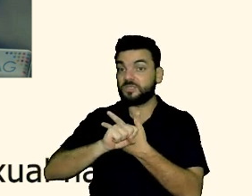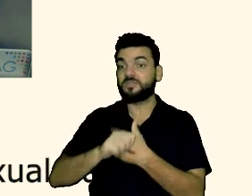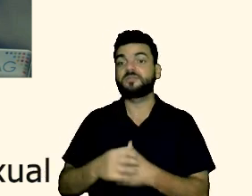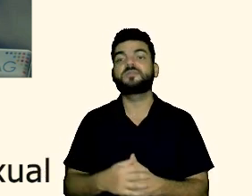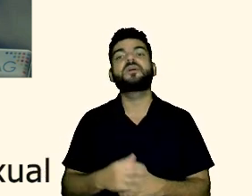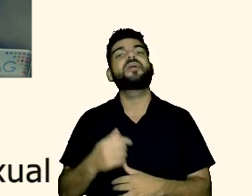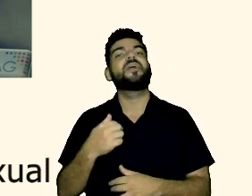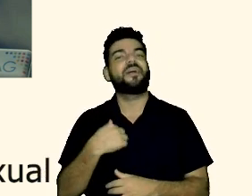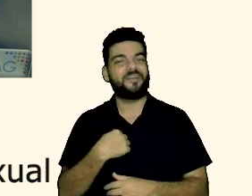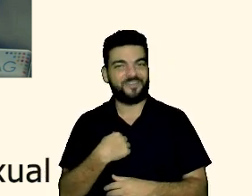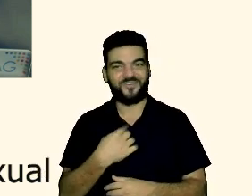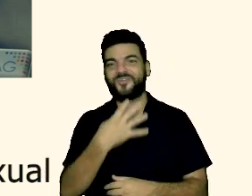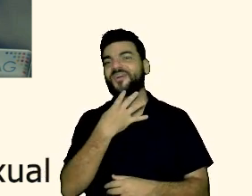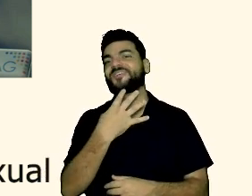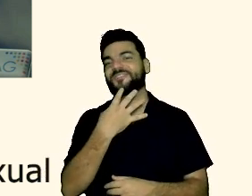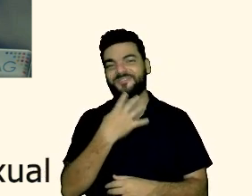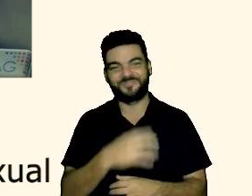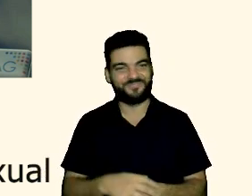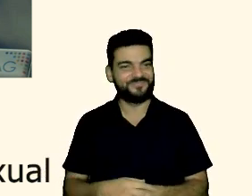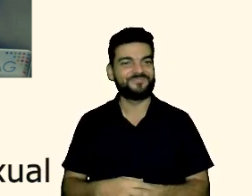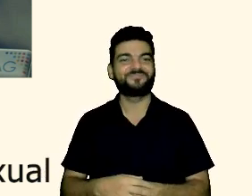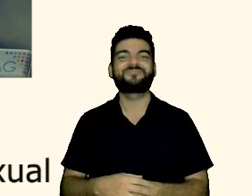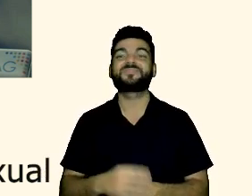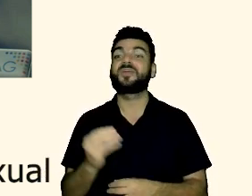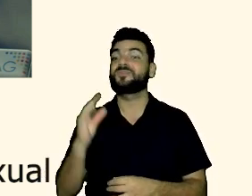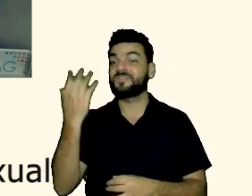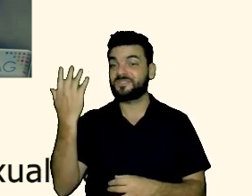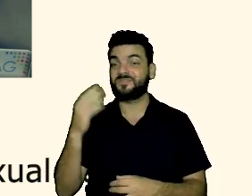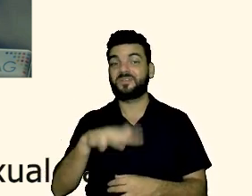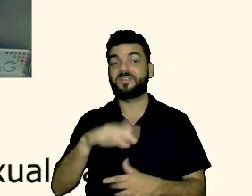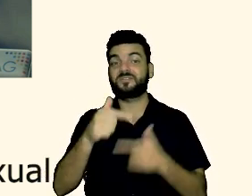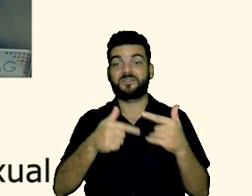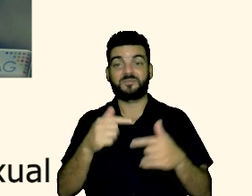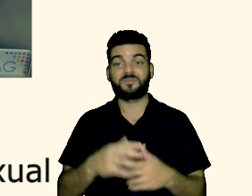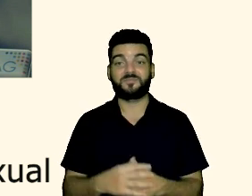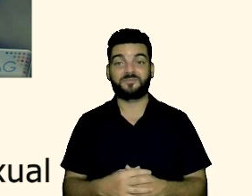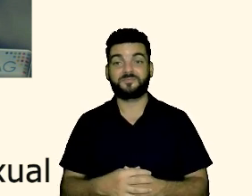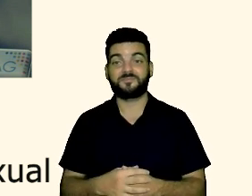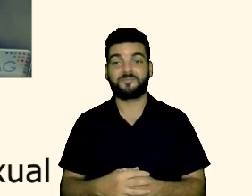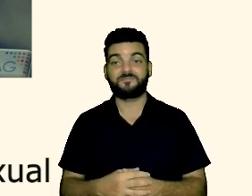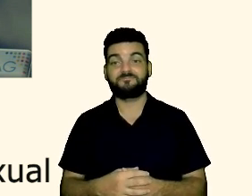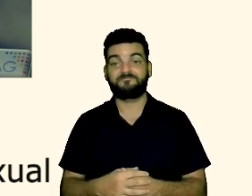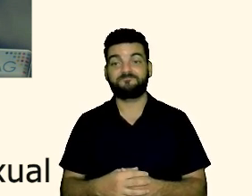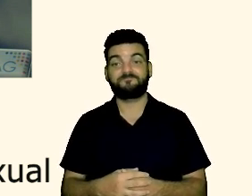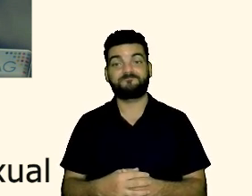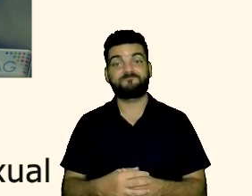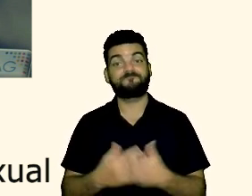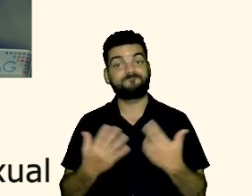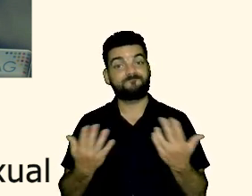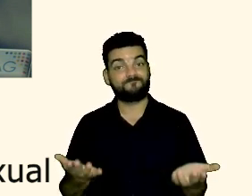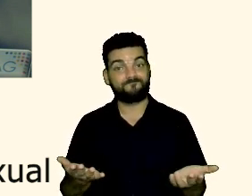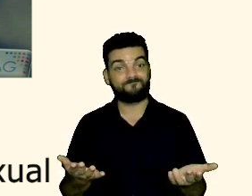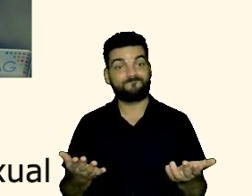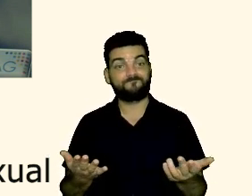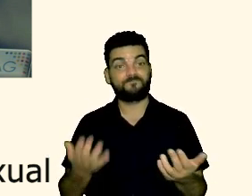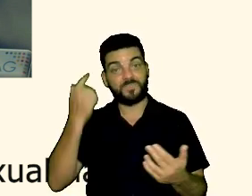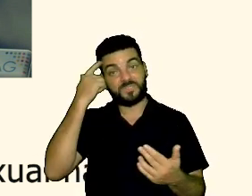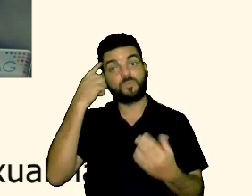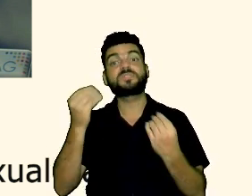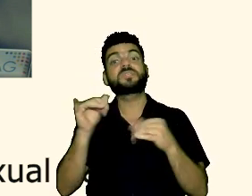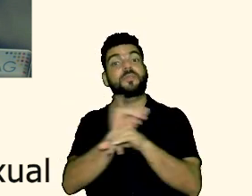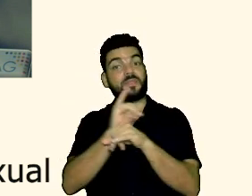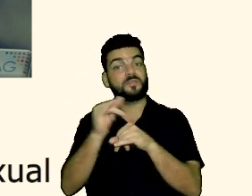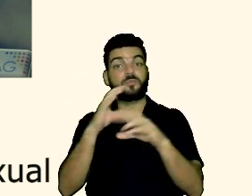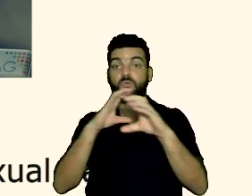assédios. Então, nessa busca do recurso verbal, eu tenho que tomar muito cuidado com a escolha das